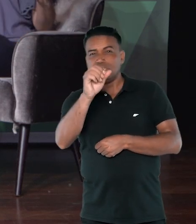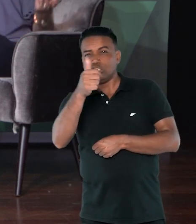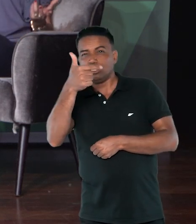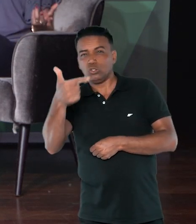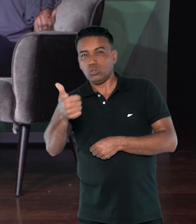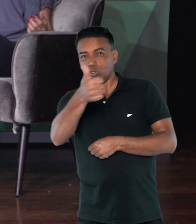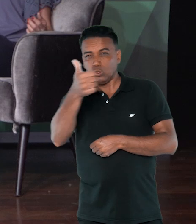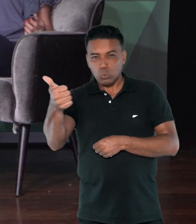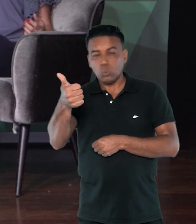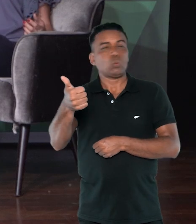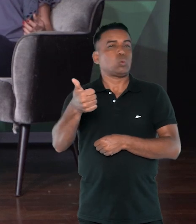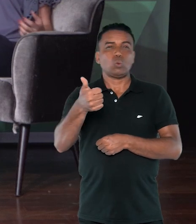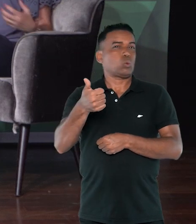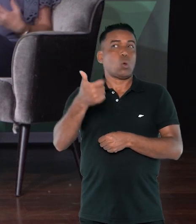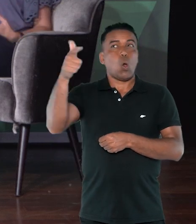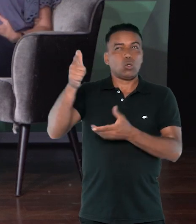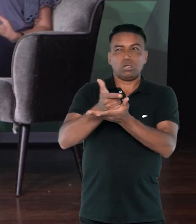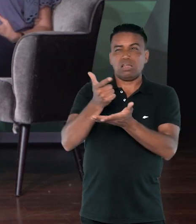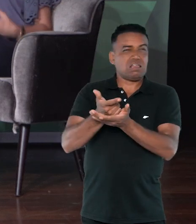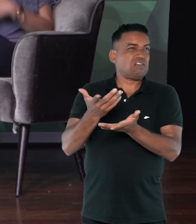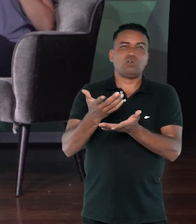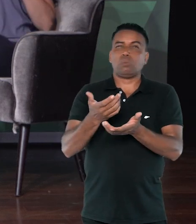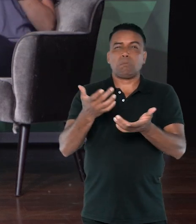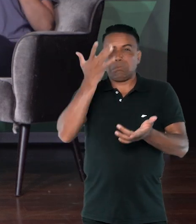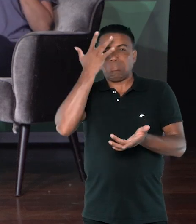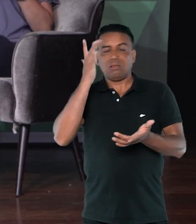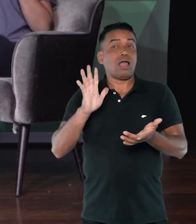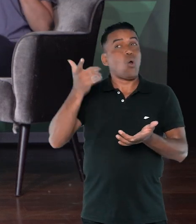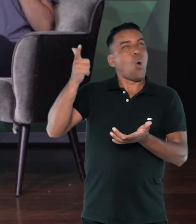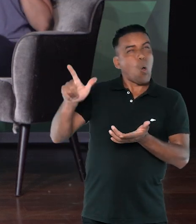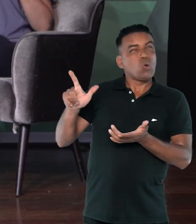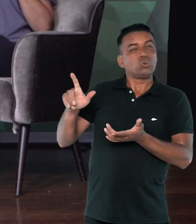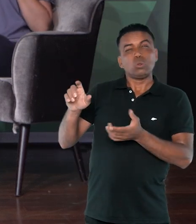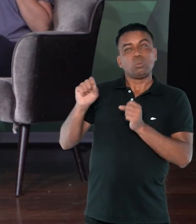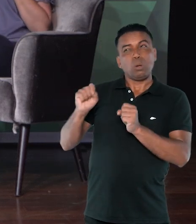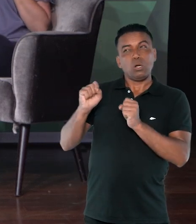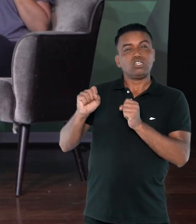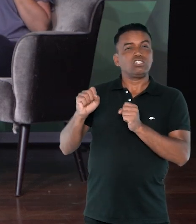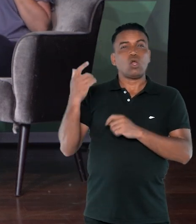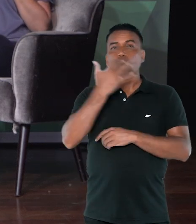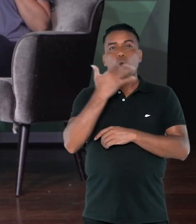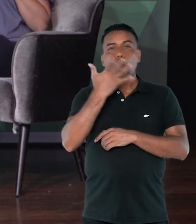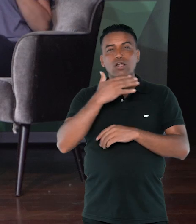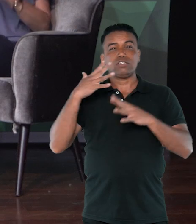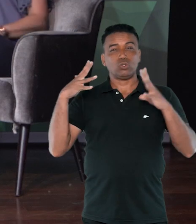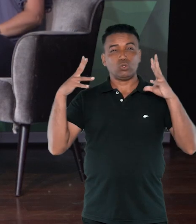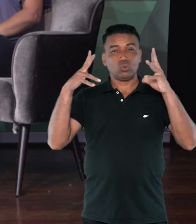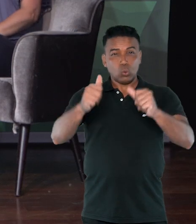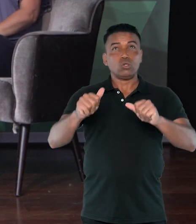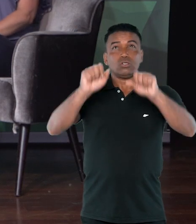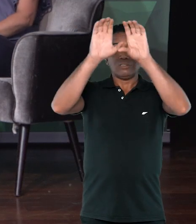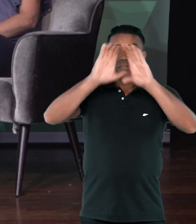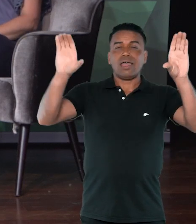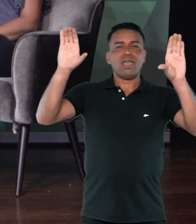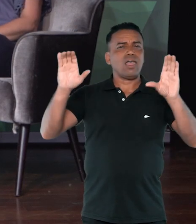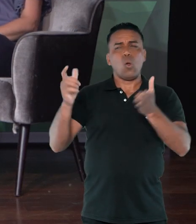eu li depois de Tudo é Rio. Mas a Carla Madeira, assim, ela foi tirando meu fôlego, ela tira até hoje. Tudo é Rio, foram 10 anos